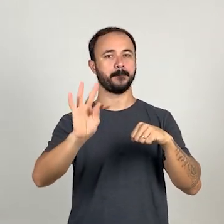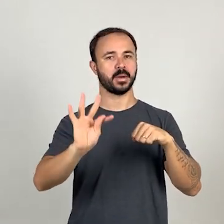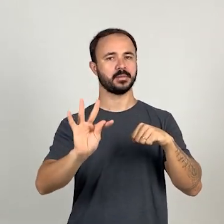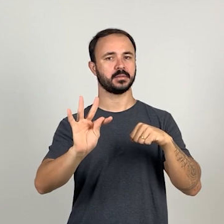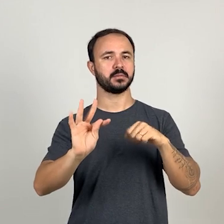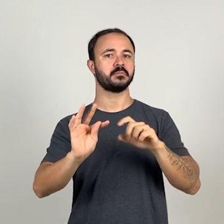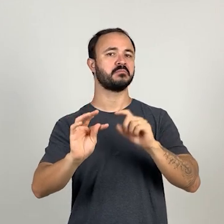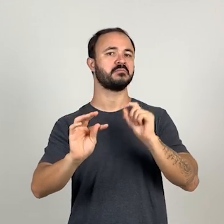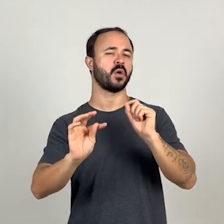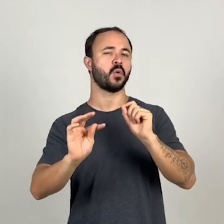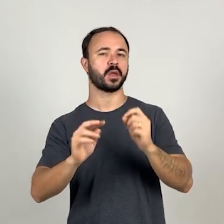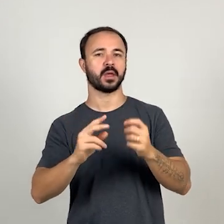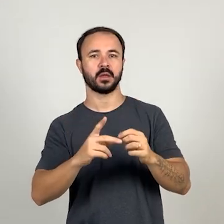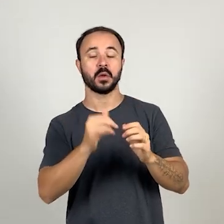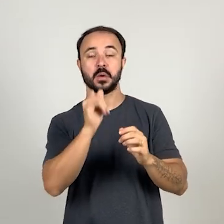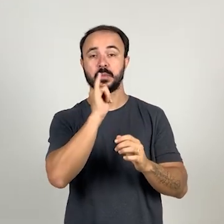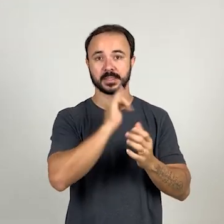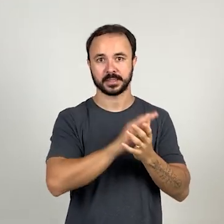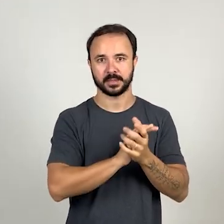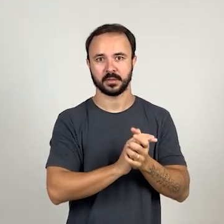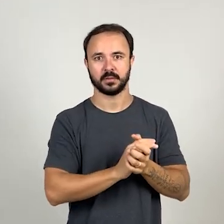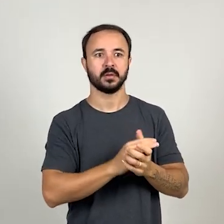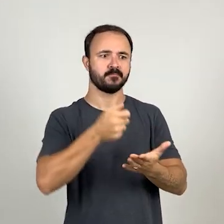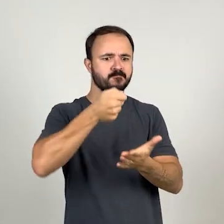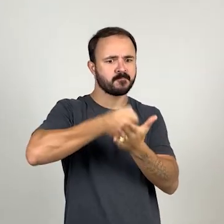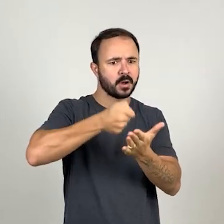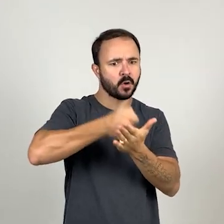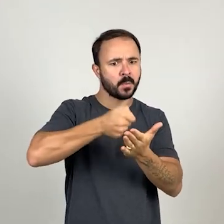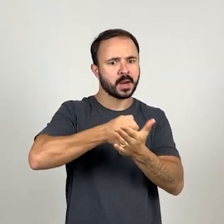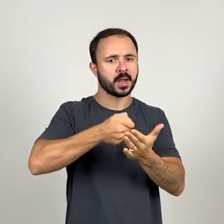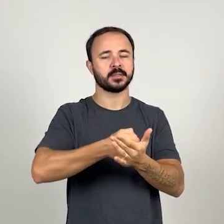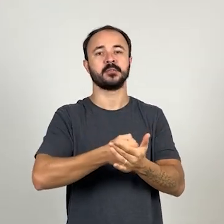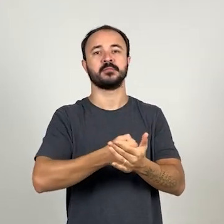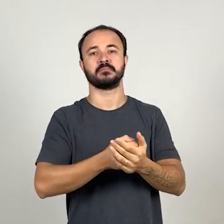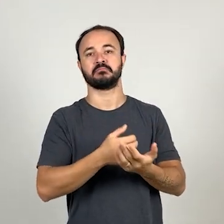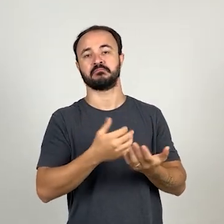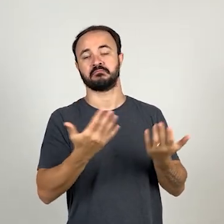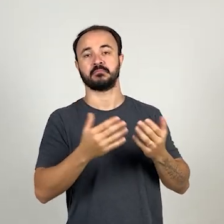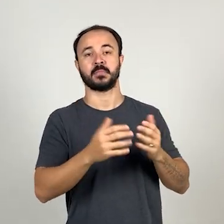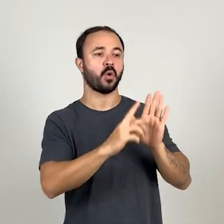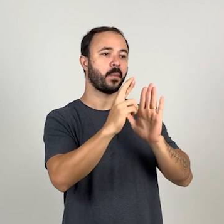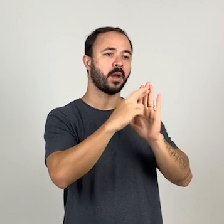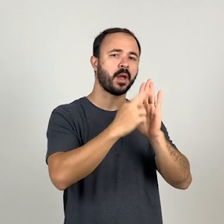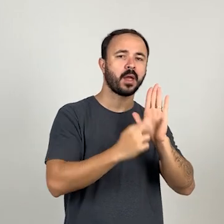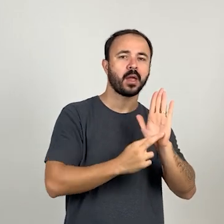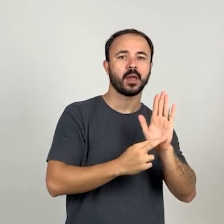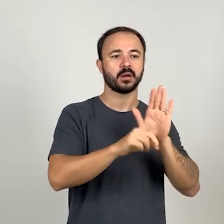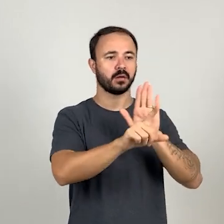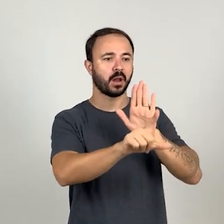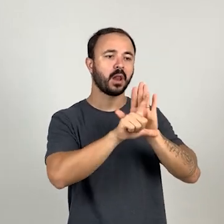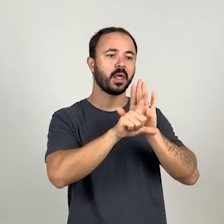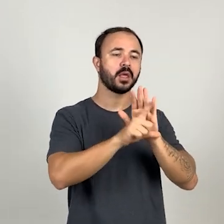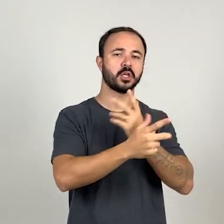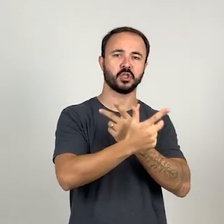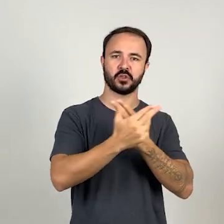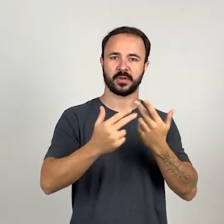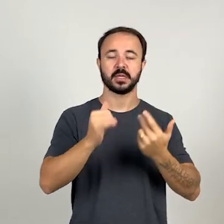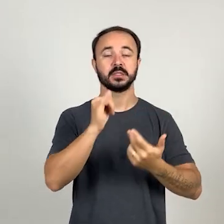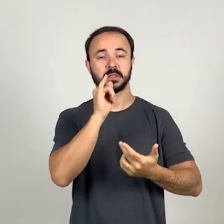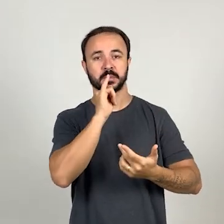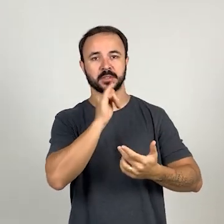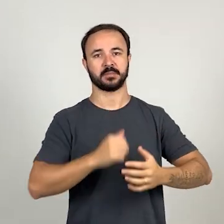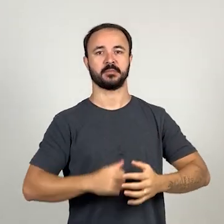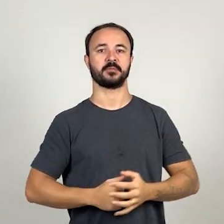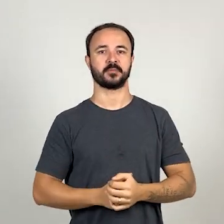de regras com os pais, com a escola, de leis. Obligation. You must attend the training